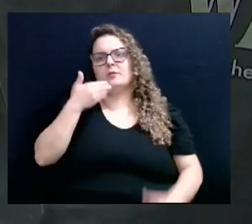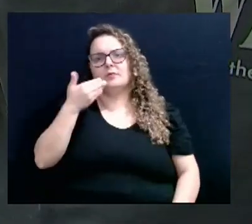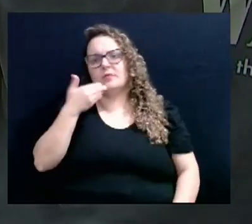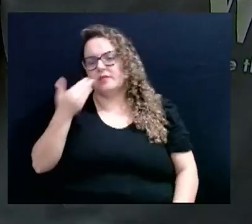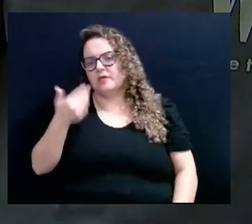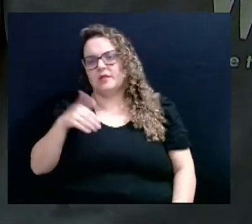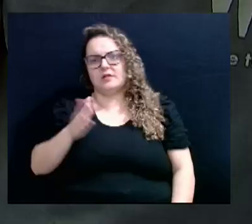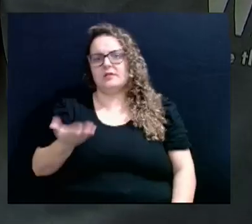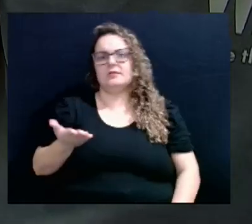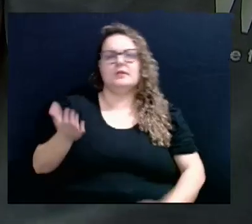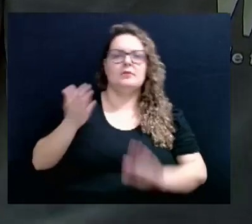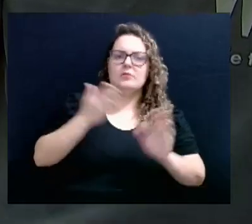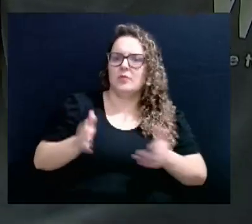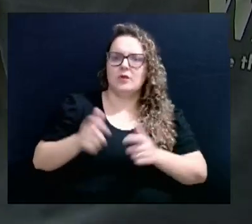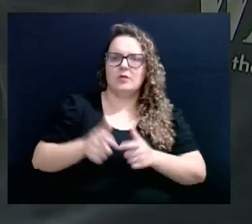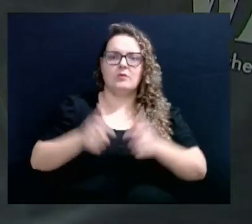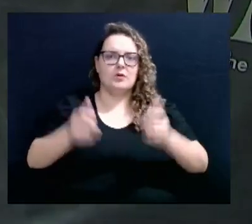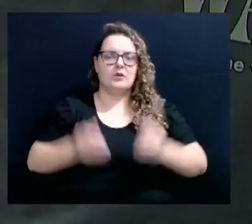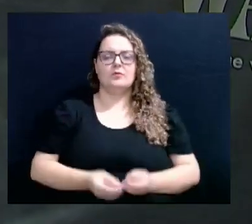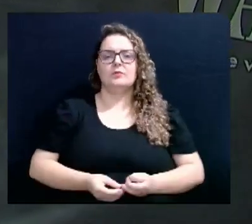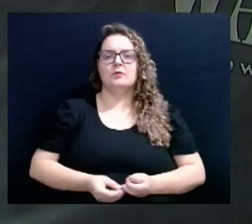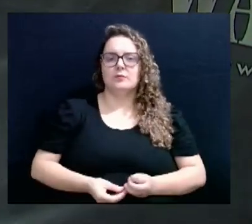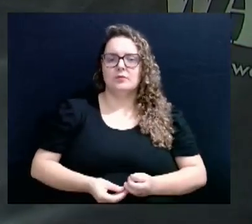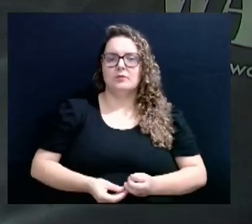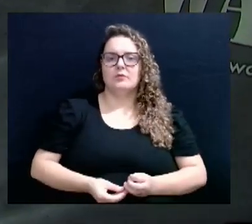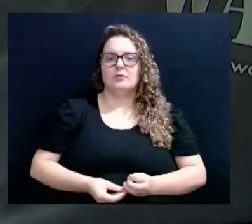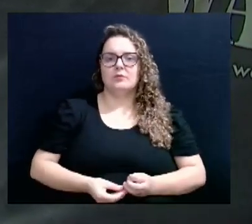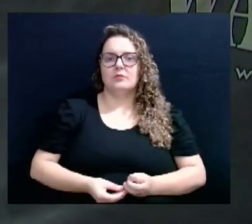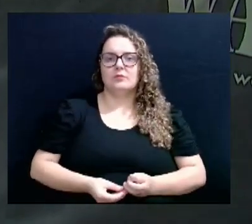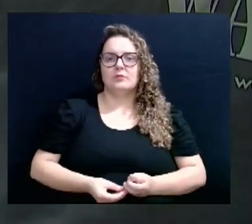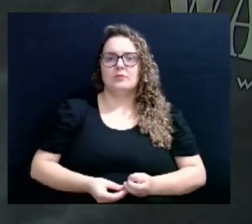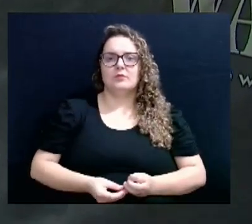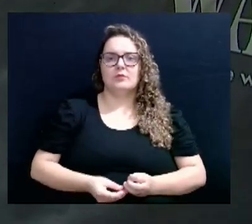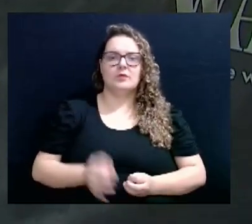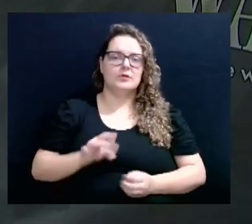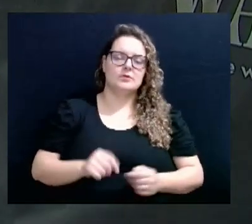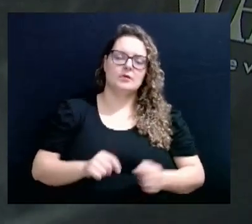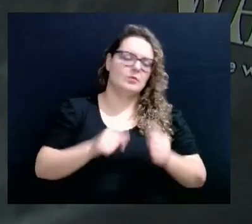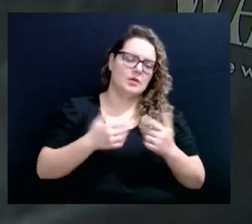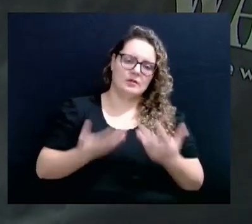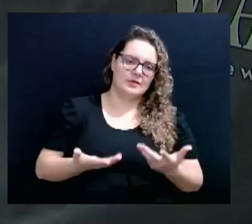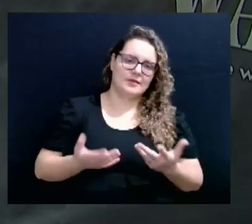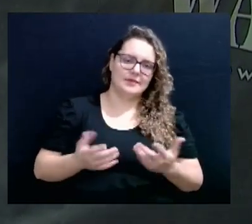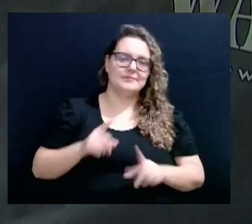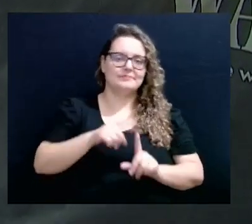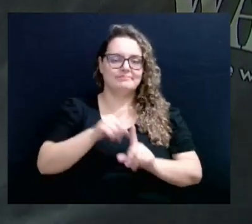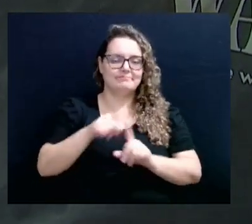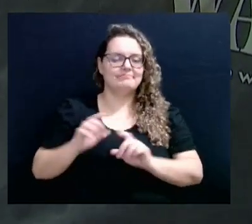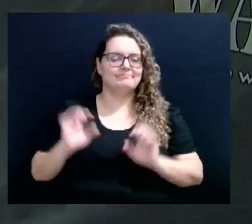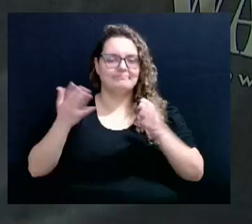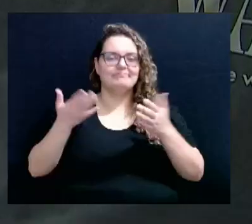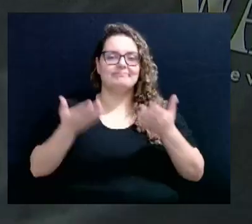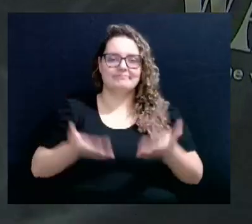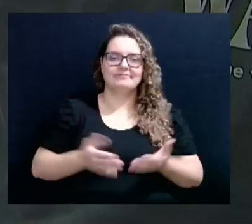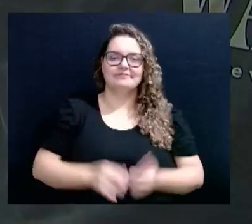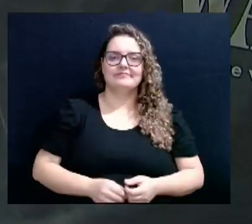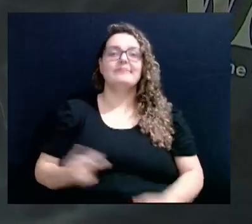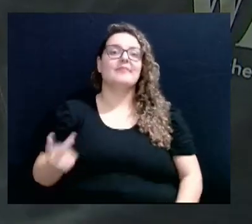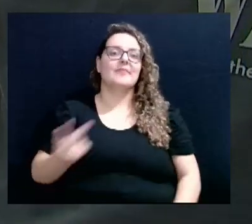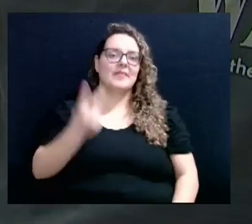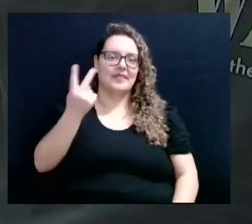também aumenta e só tem a ganhar, né? Esses tipos de eventos assim são muito valorizados por